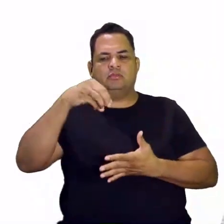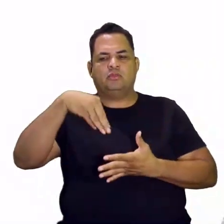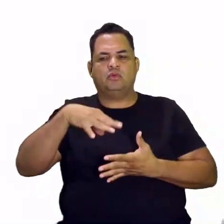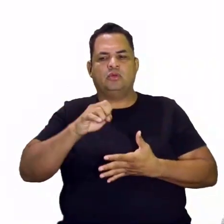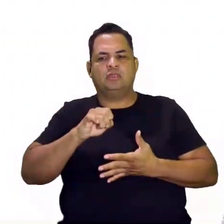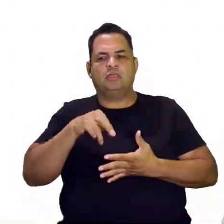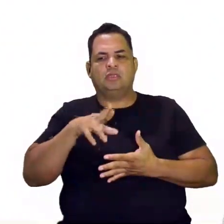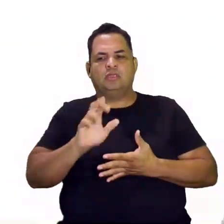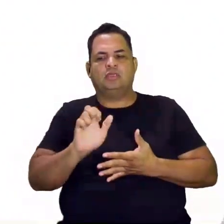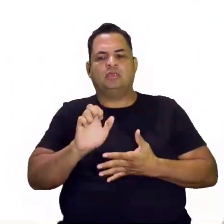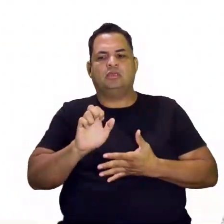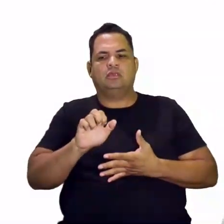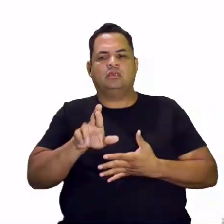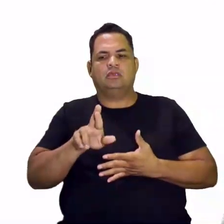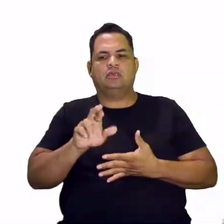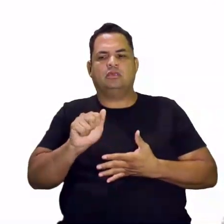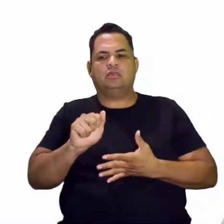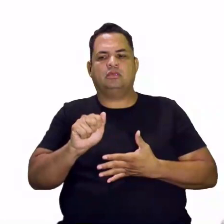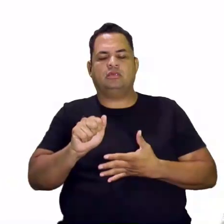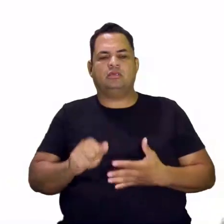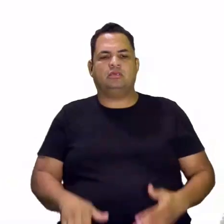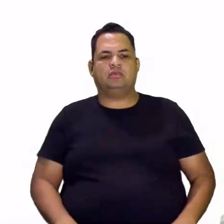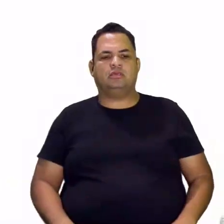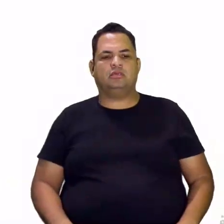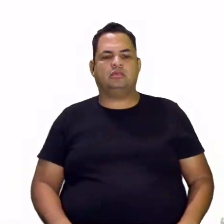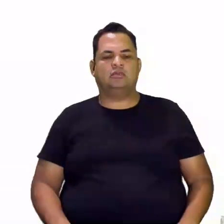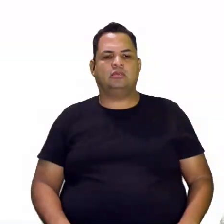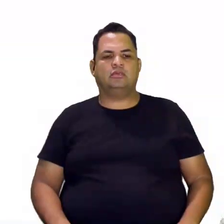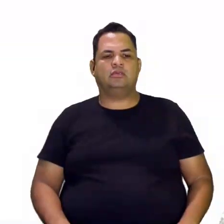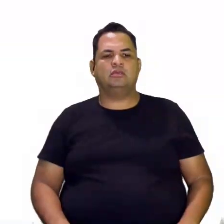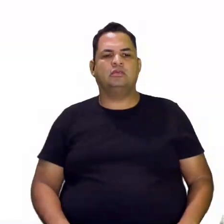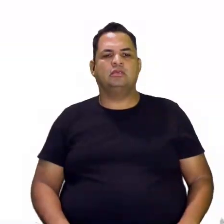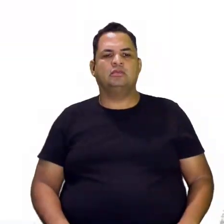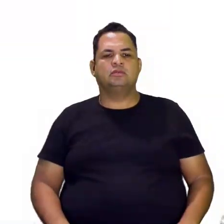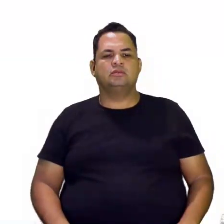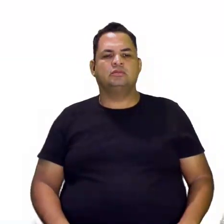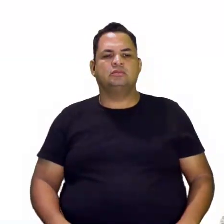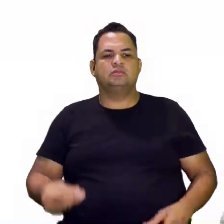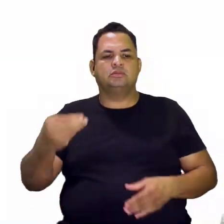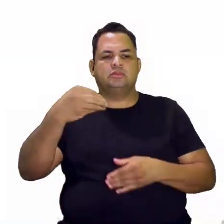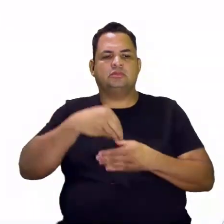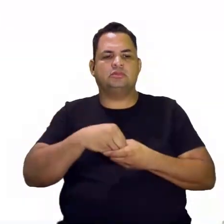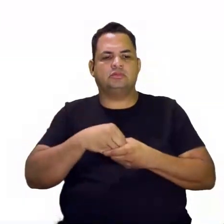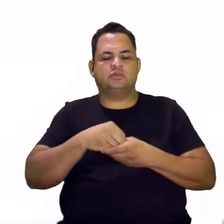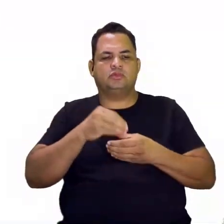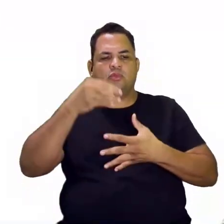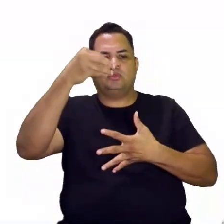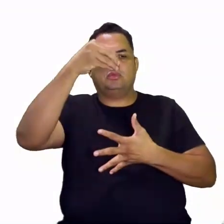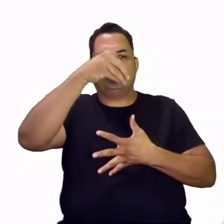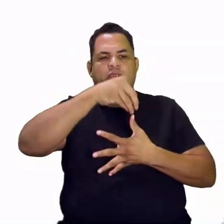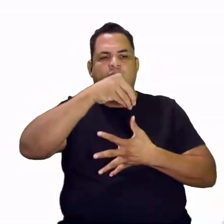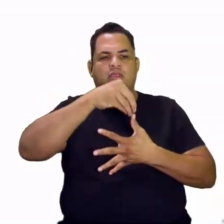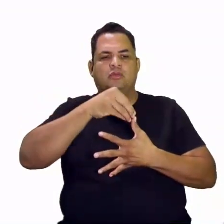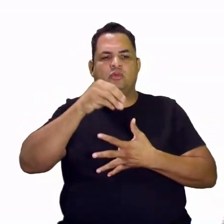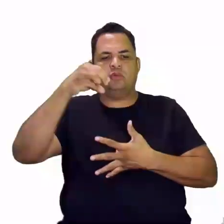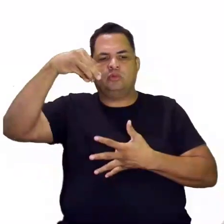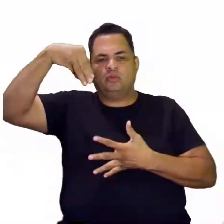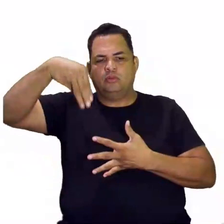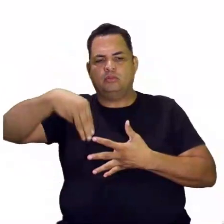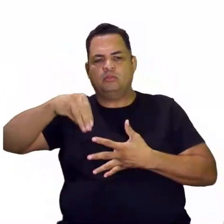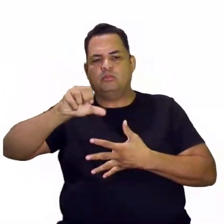Monera, presta atenção. Dentro do reino Monera nós vamos ter as bactérias que